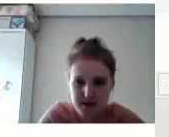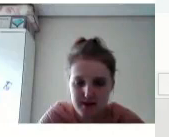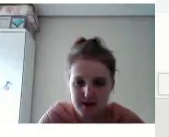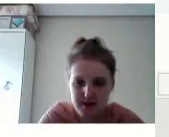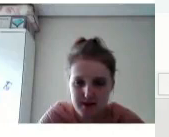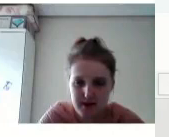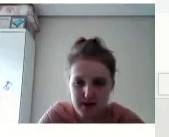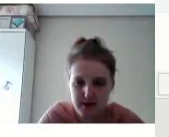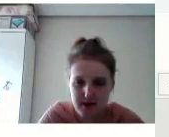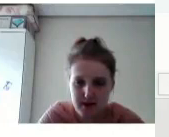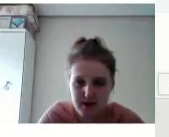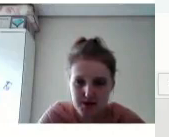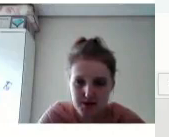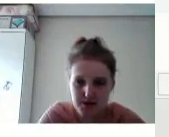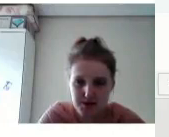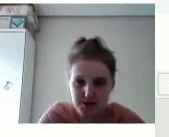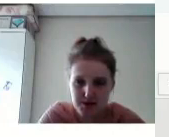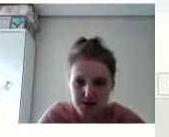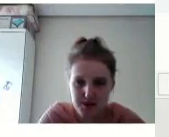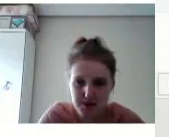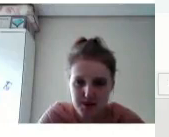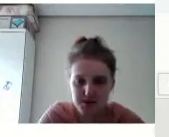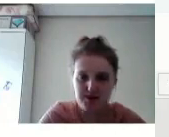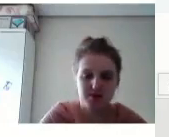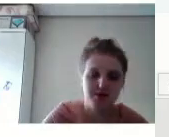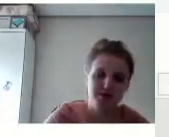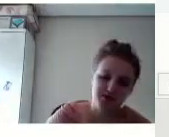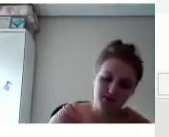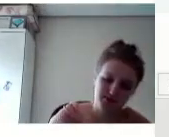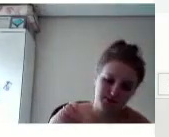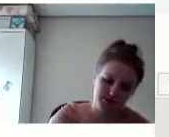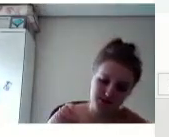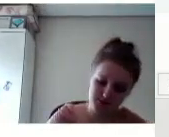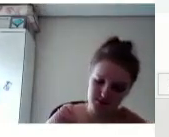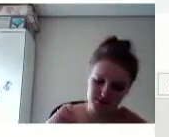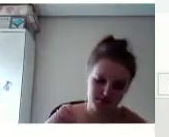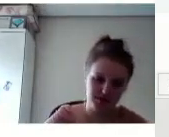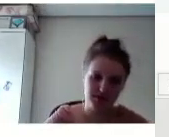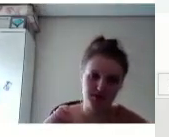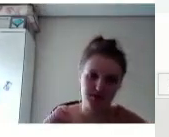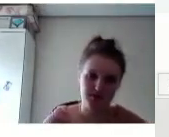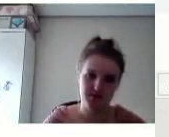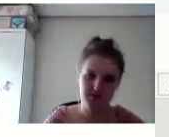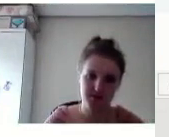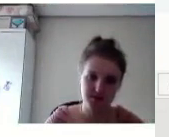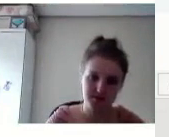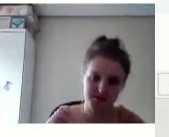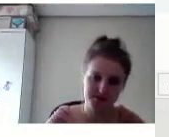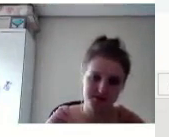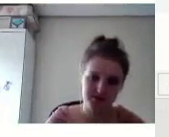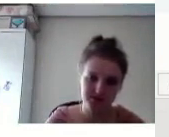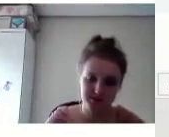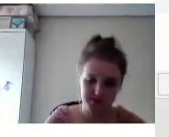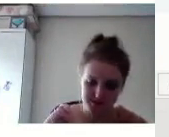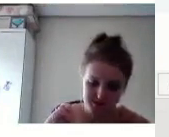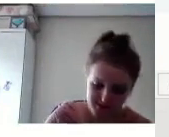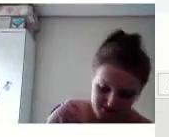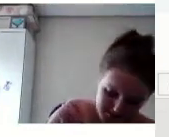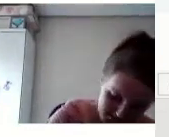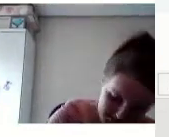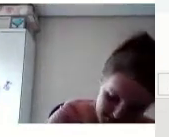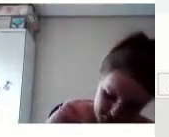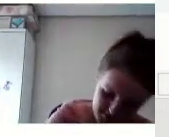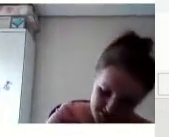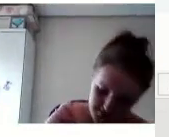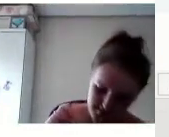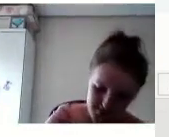densidades lagrangianas, né? Então, lembrando, só reescrever esta equação aqui, né, usando as derivadas funcionais. E,